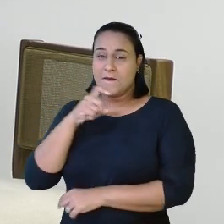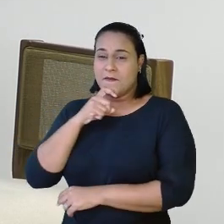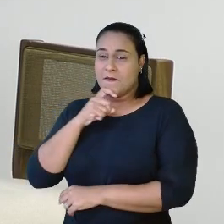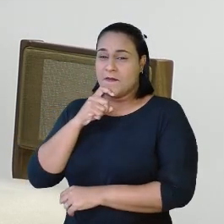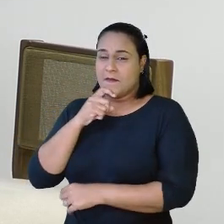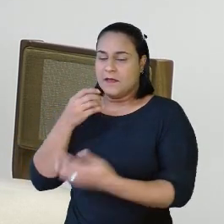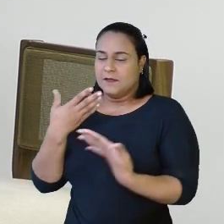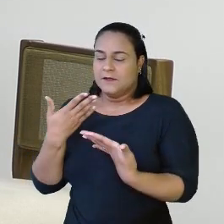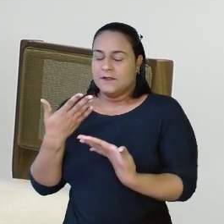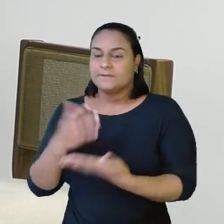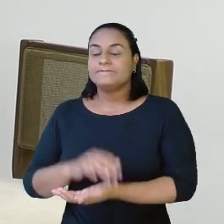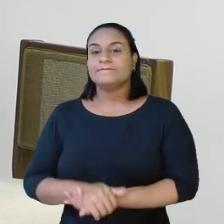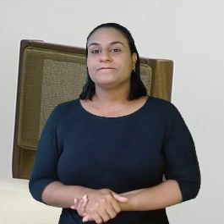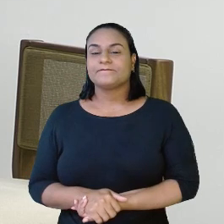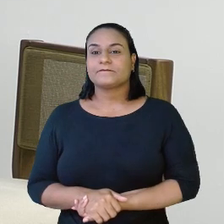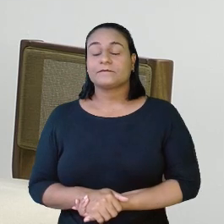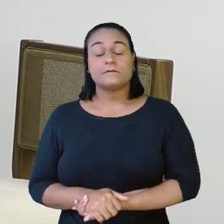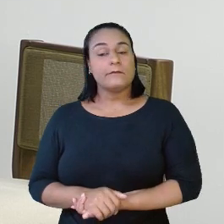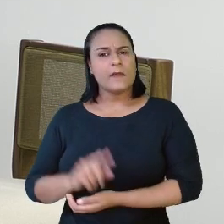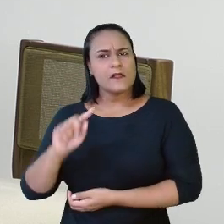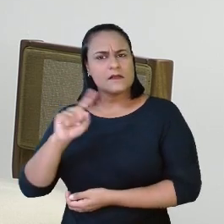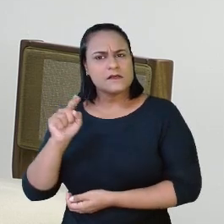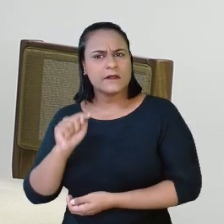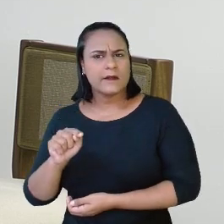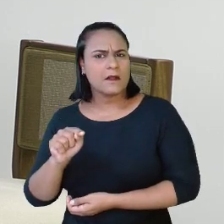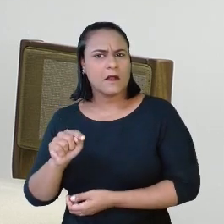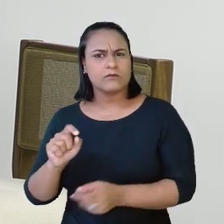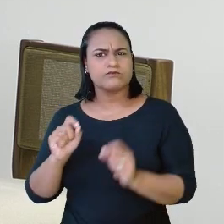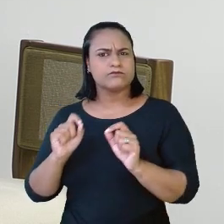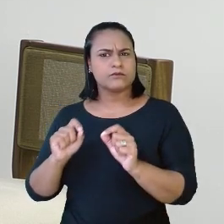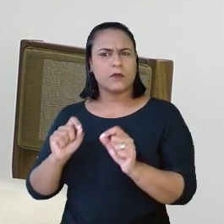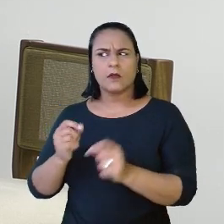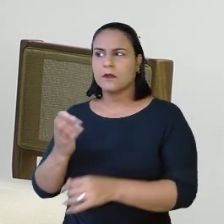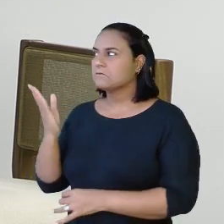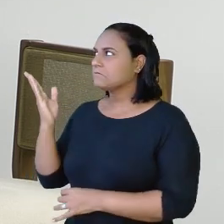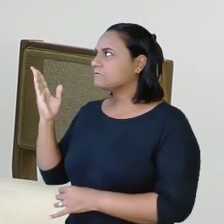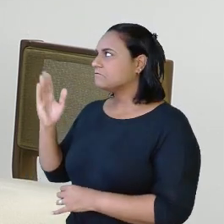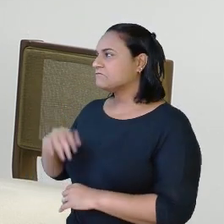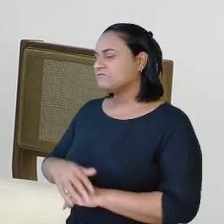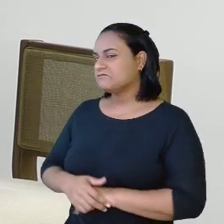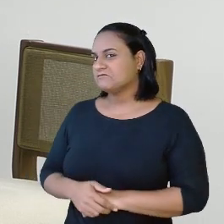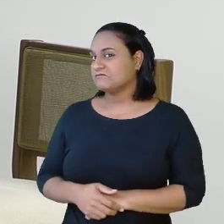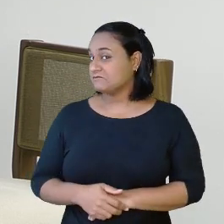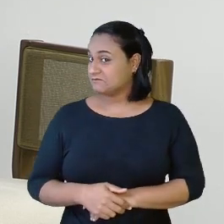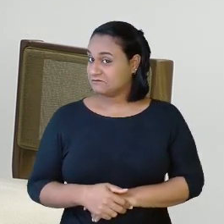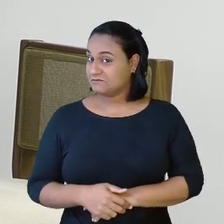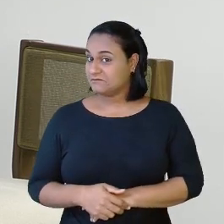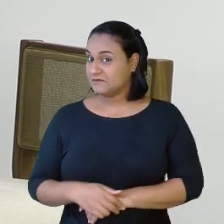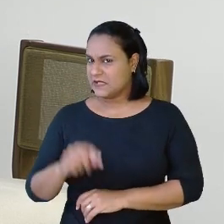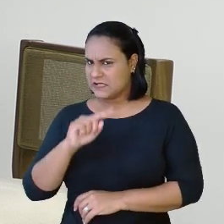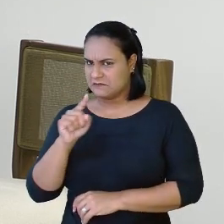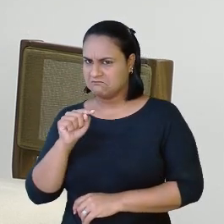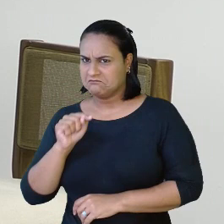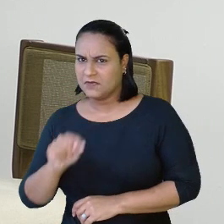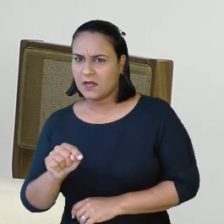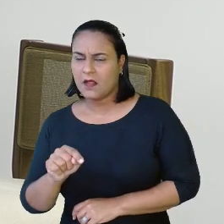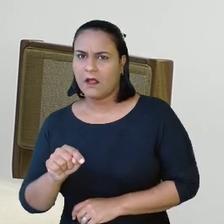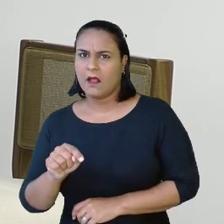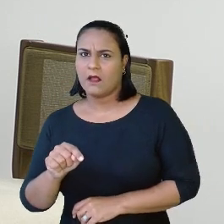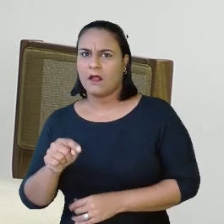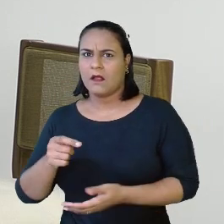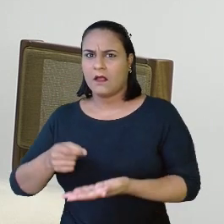delícia. E será que de que será o nosso chá, né? Será que é um chá